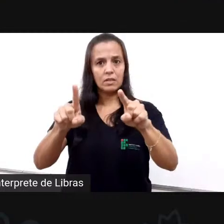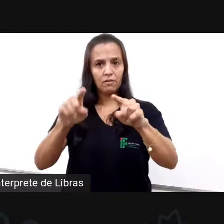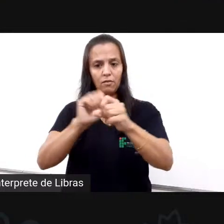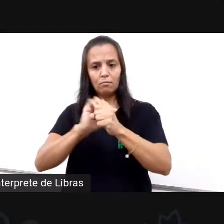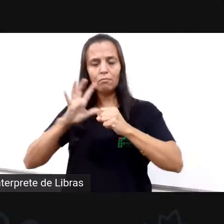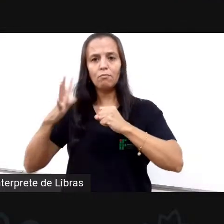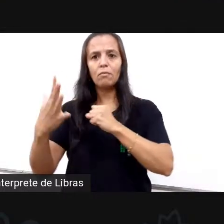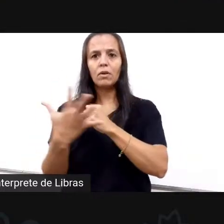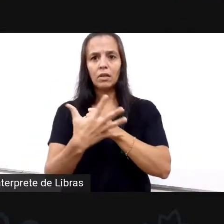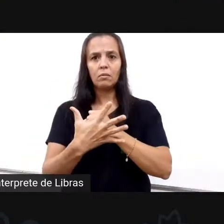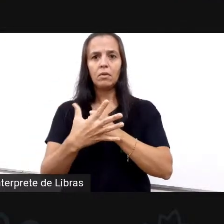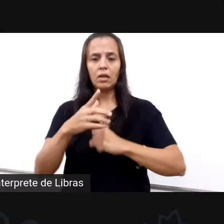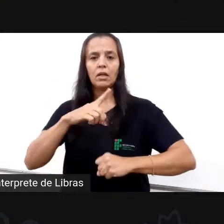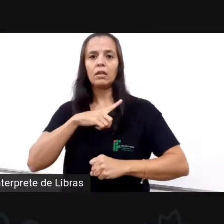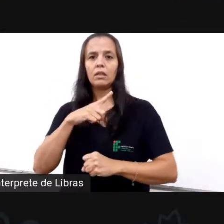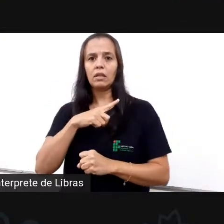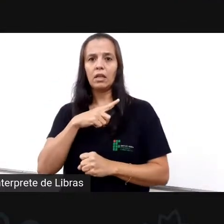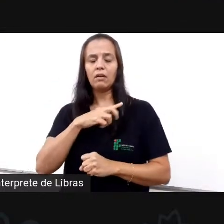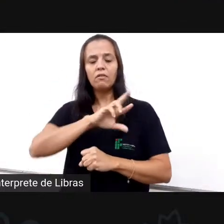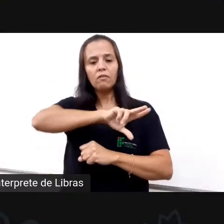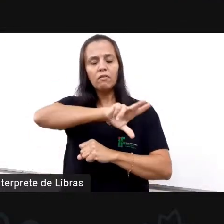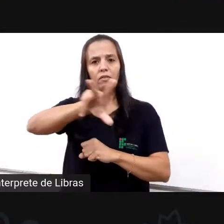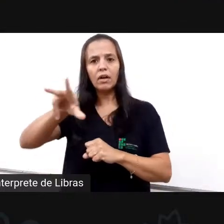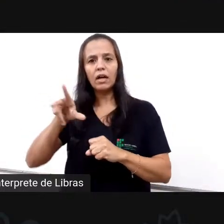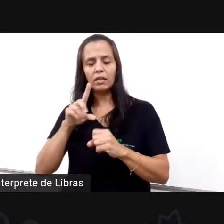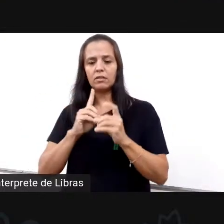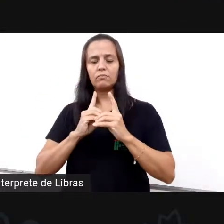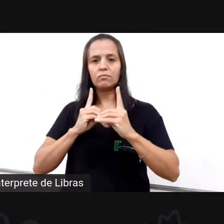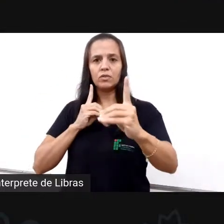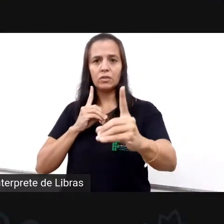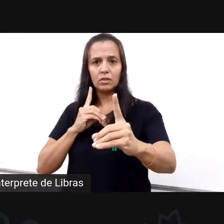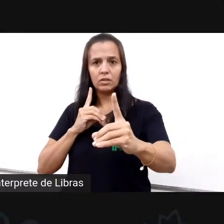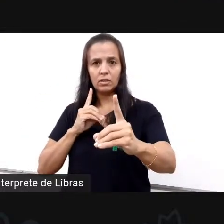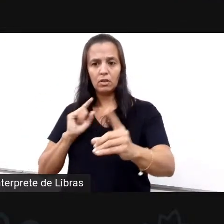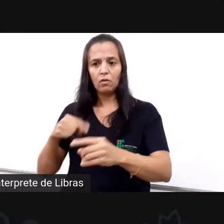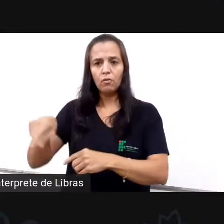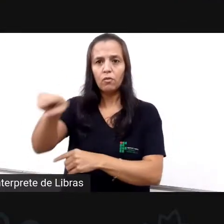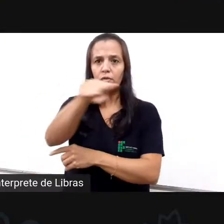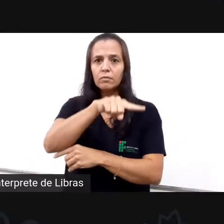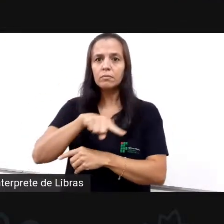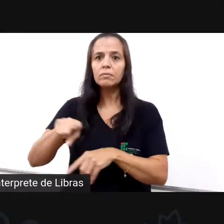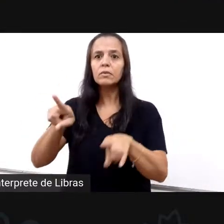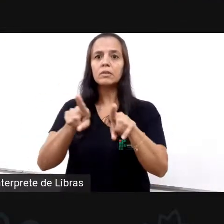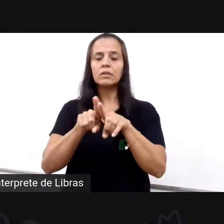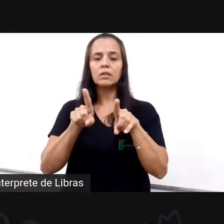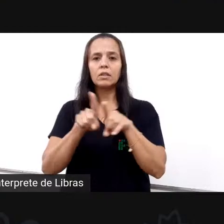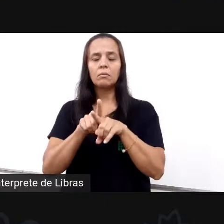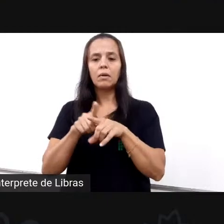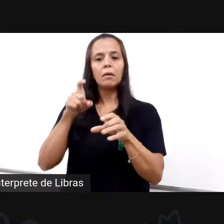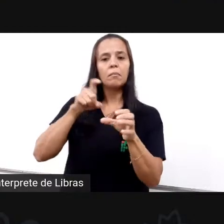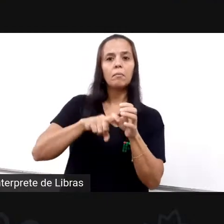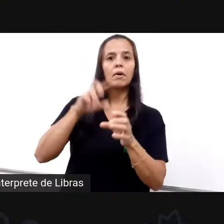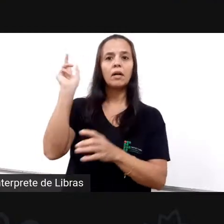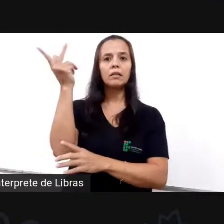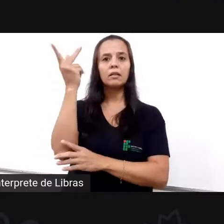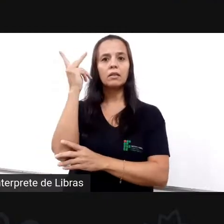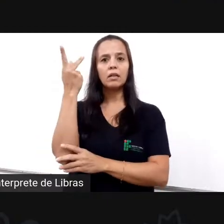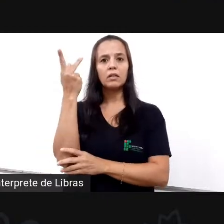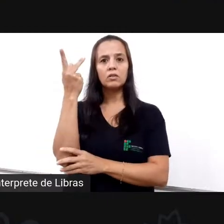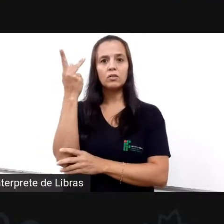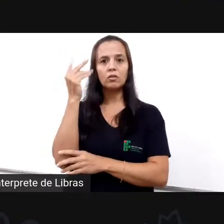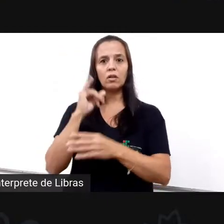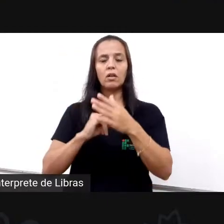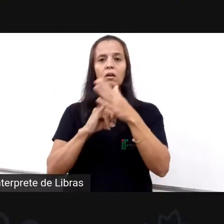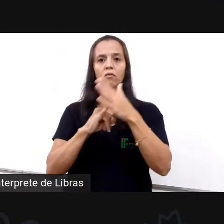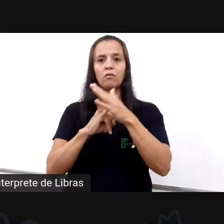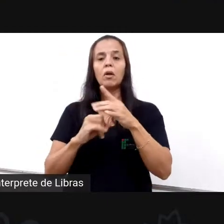embora tenhamos know-how para a educação à distância, vocês fazem parte da história do IFAR como a